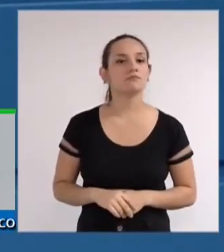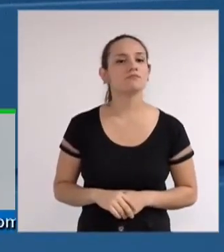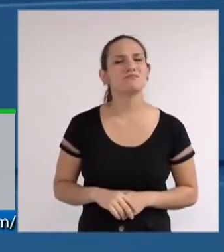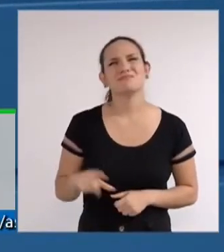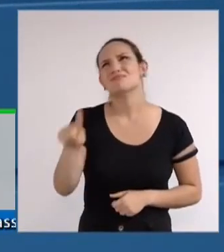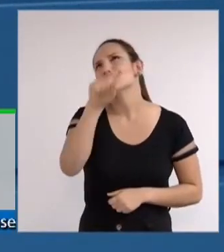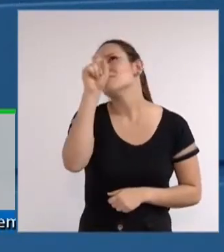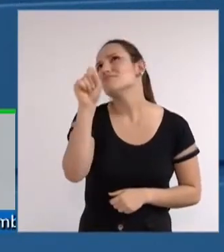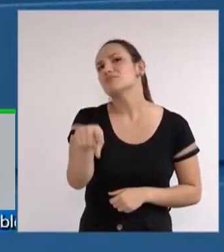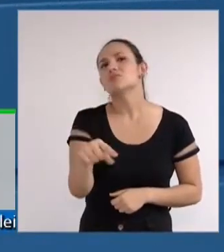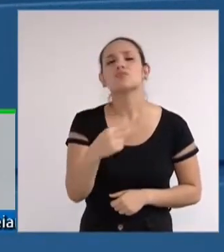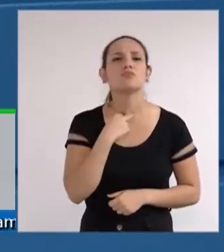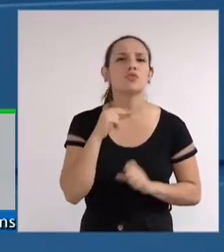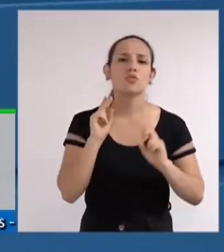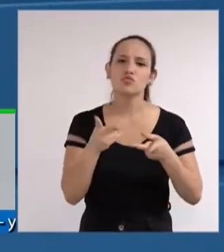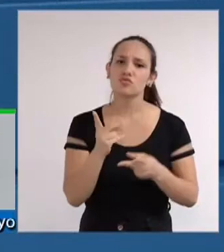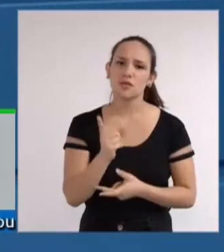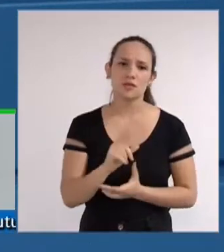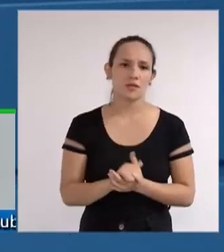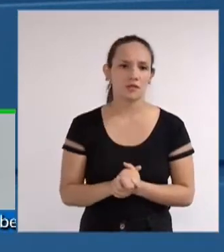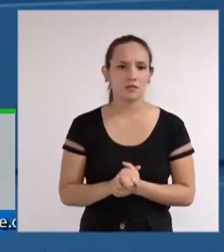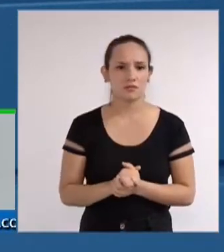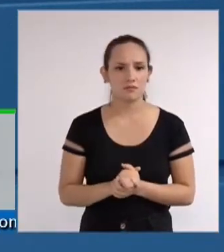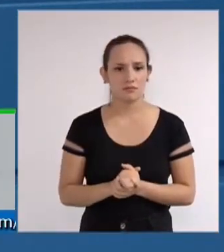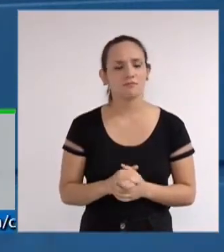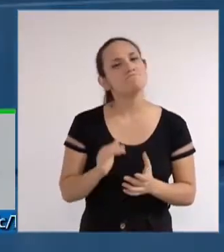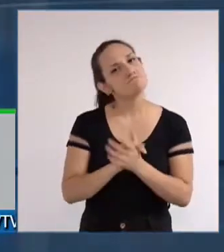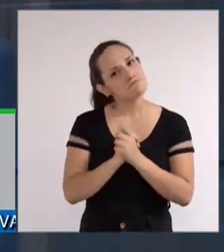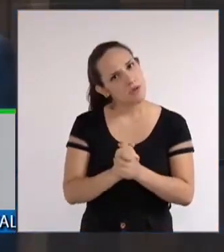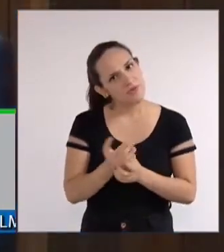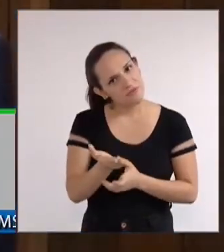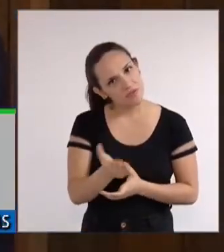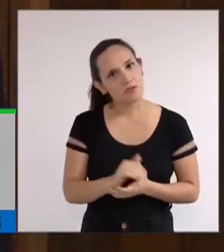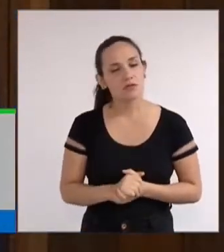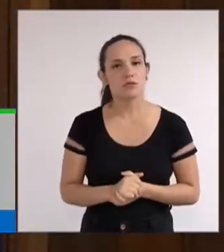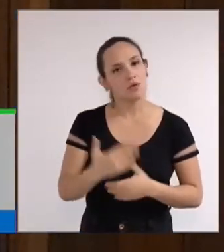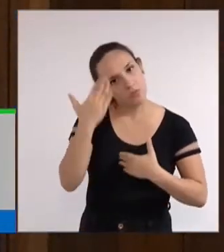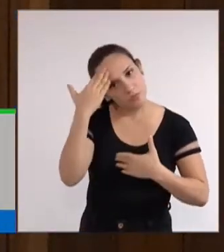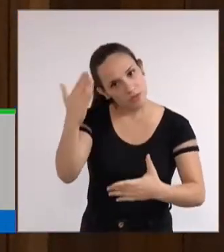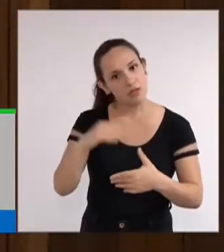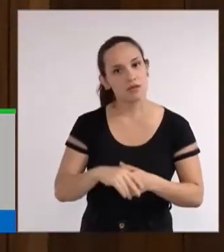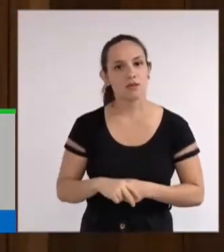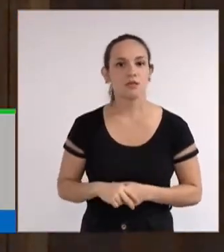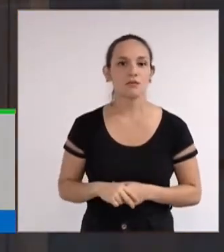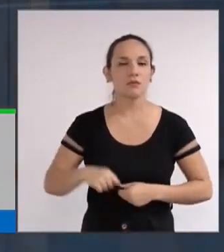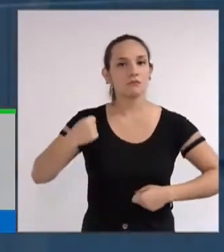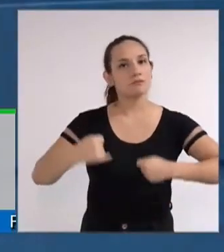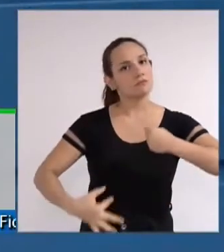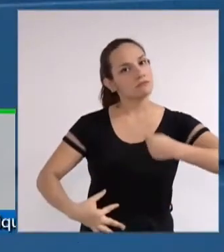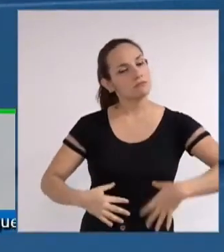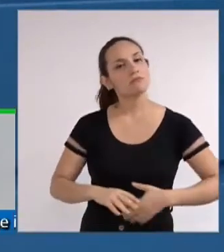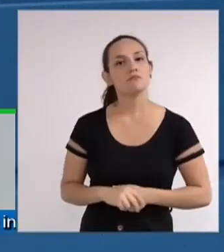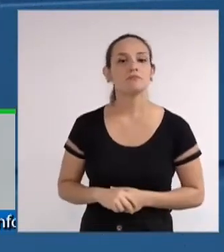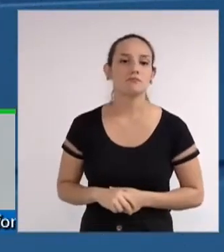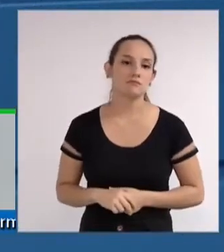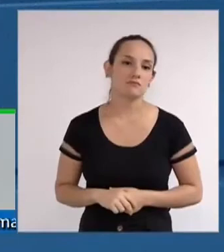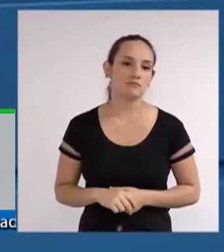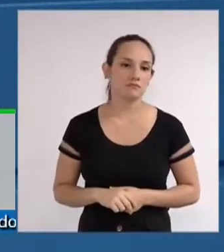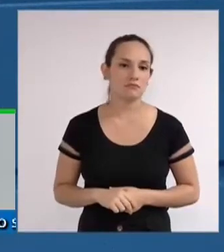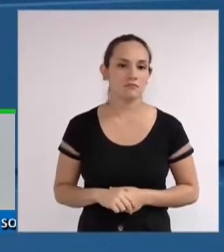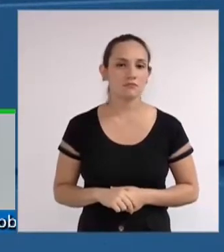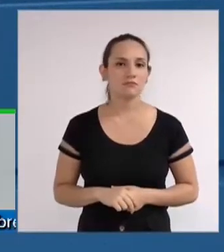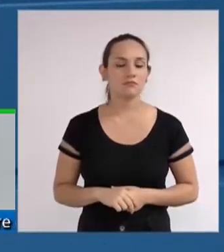cabeças, principalmente no nosso processo democrático. Parabéns e muito obrigada pela explicação e